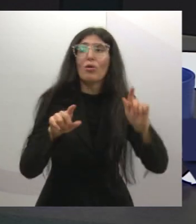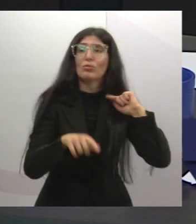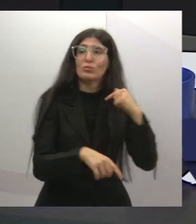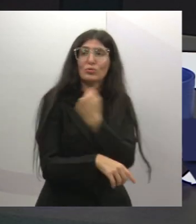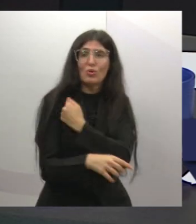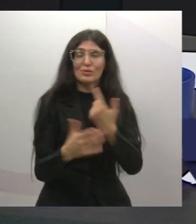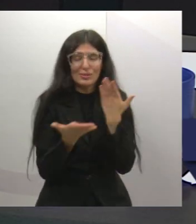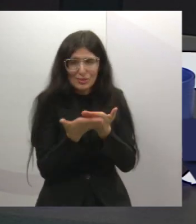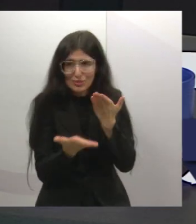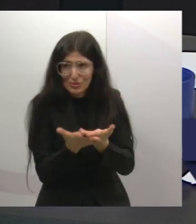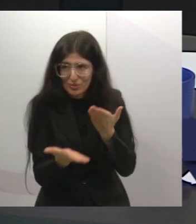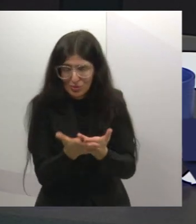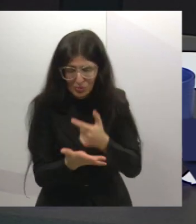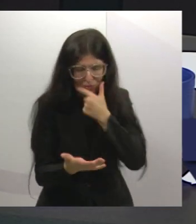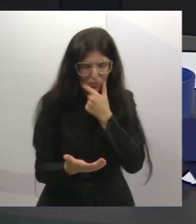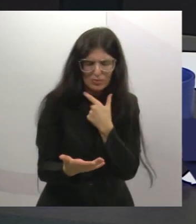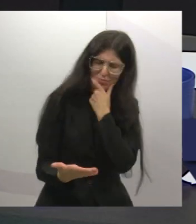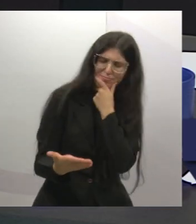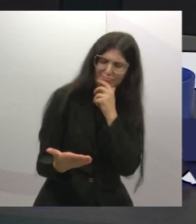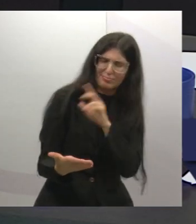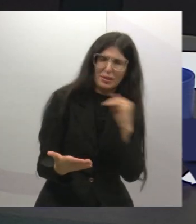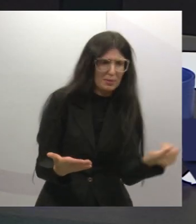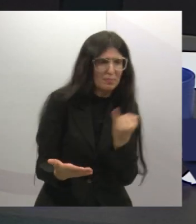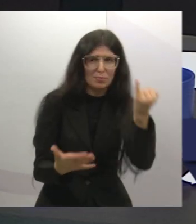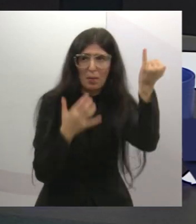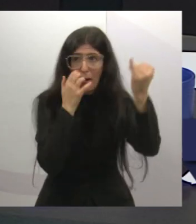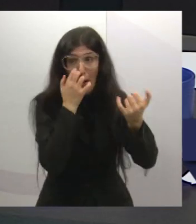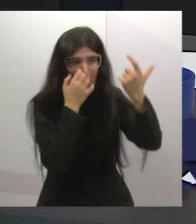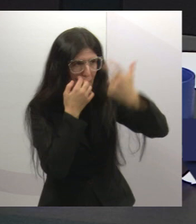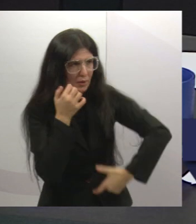instrumento importante, né, que nós temos quanto vereador,